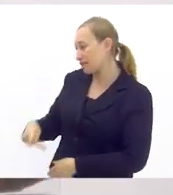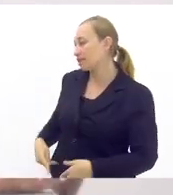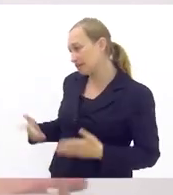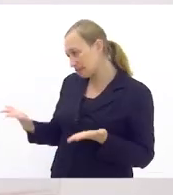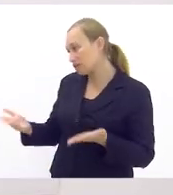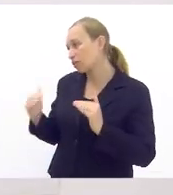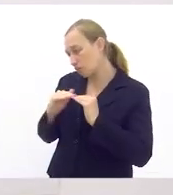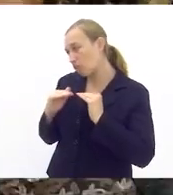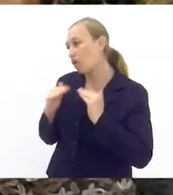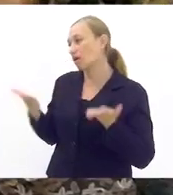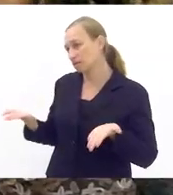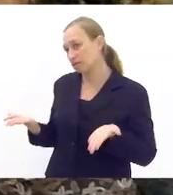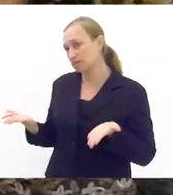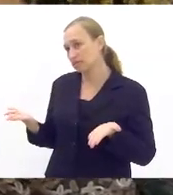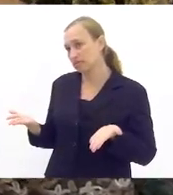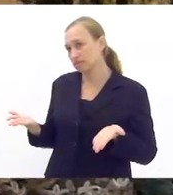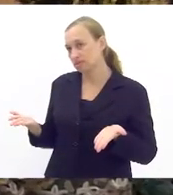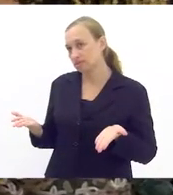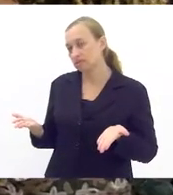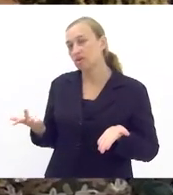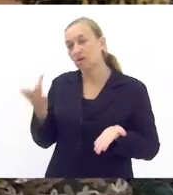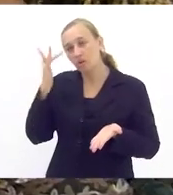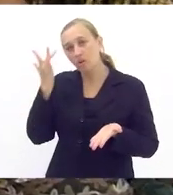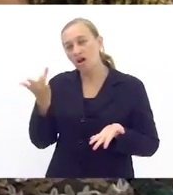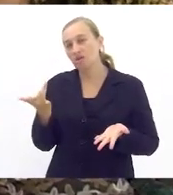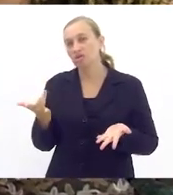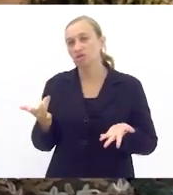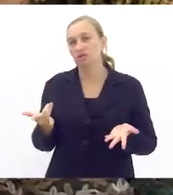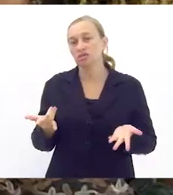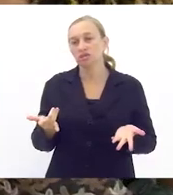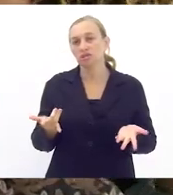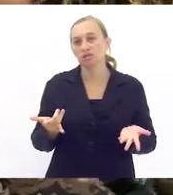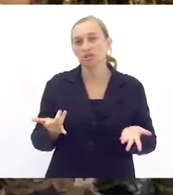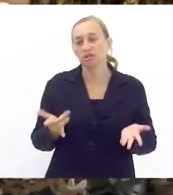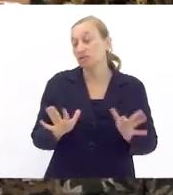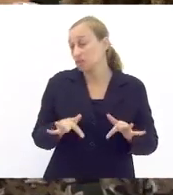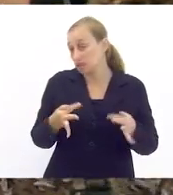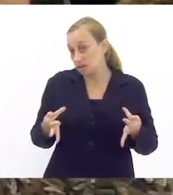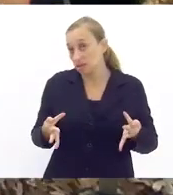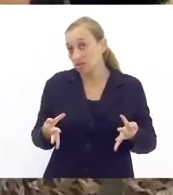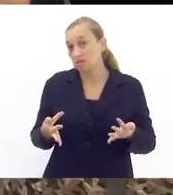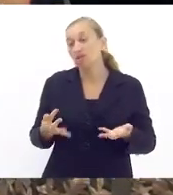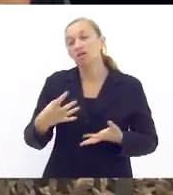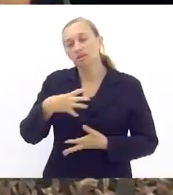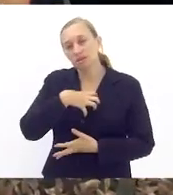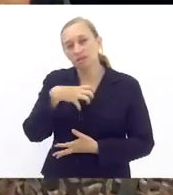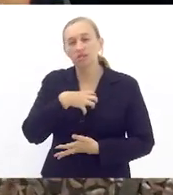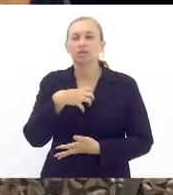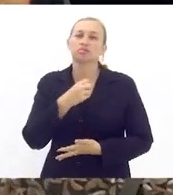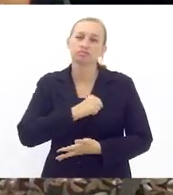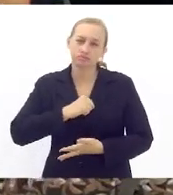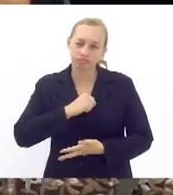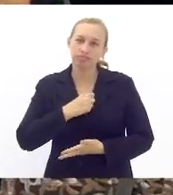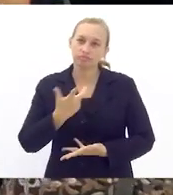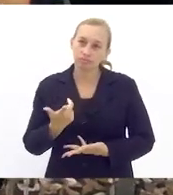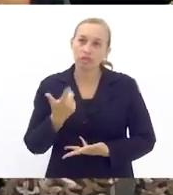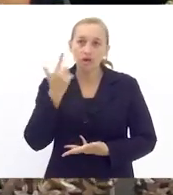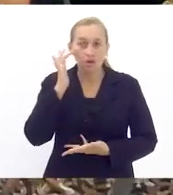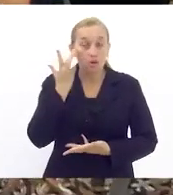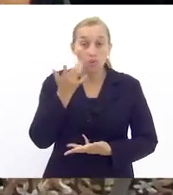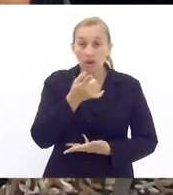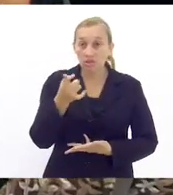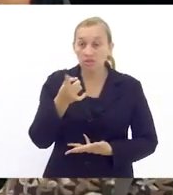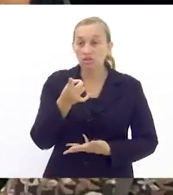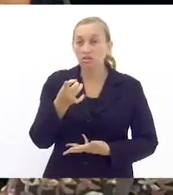concordamos eu acho que é uma questão que é assim eu eu senti falta Presidente acho que você está sendo